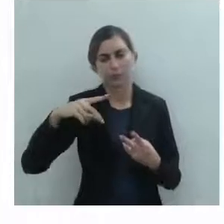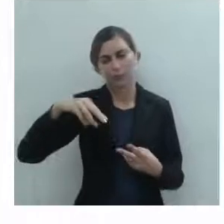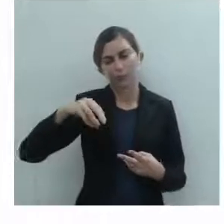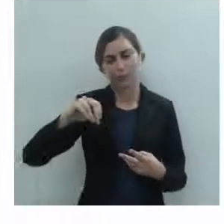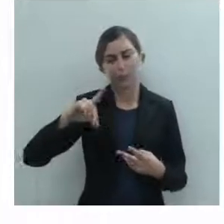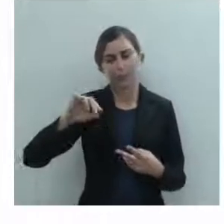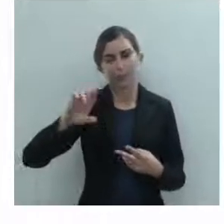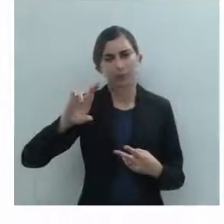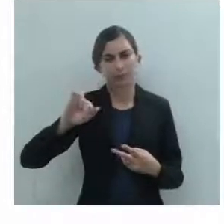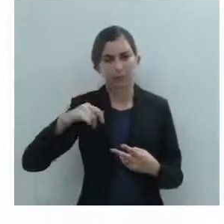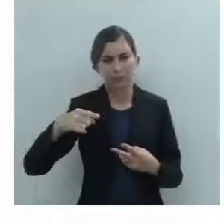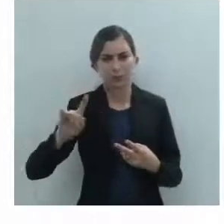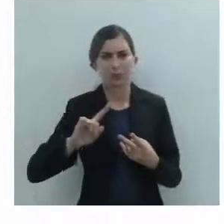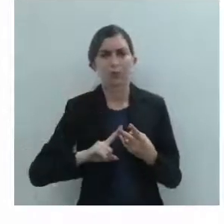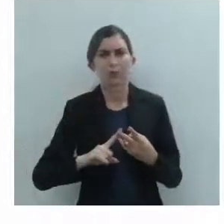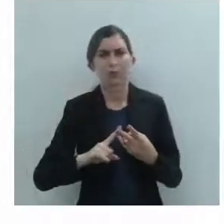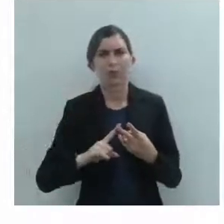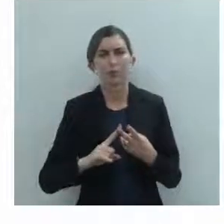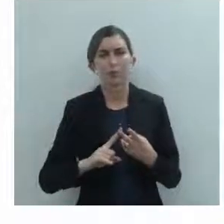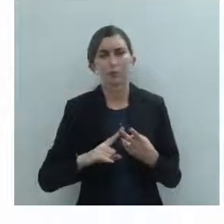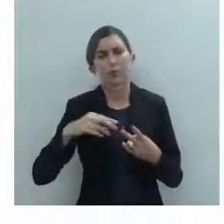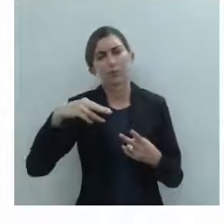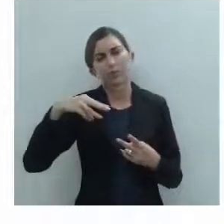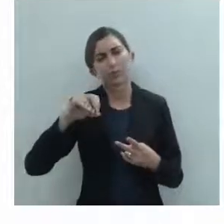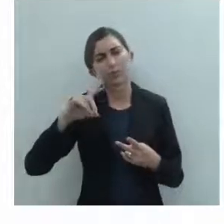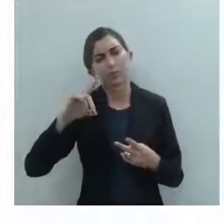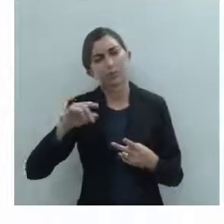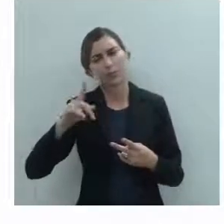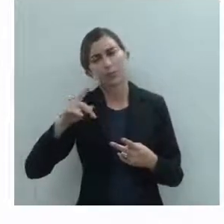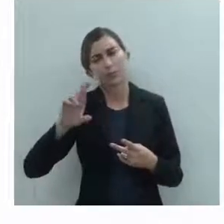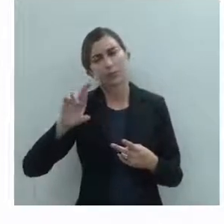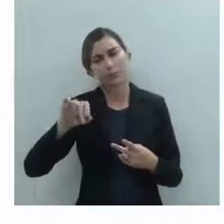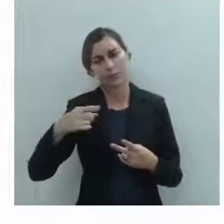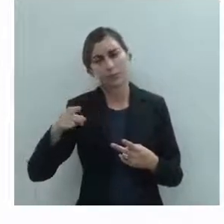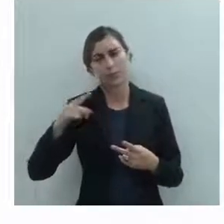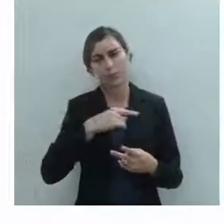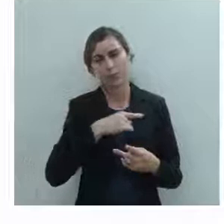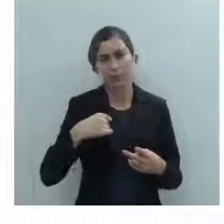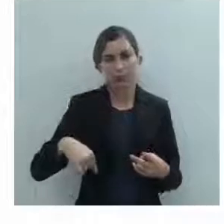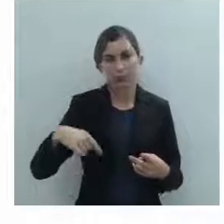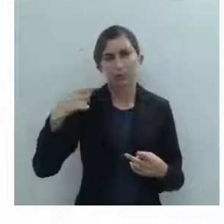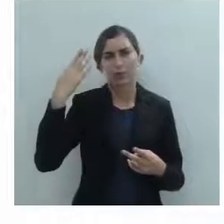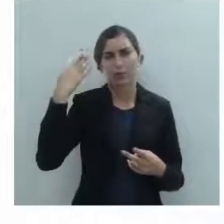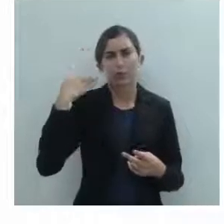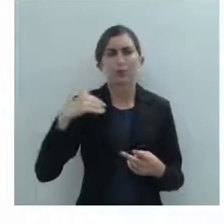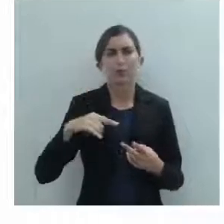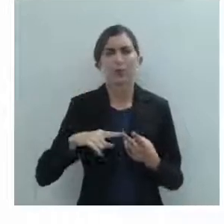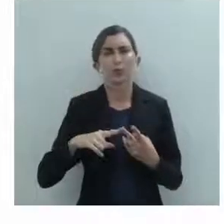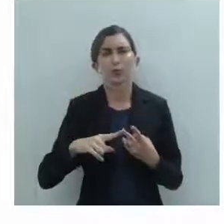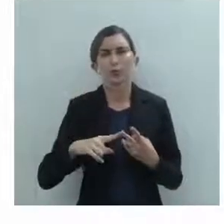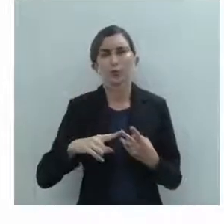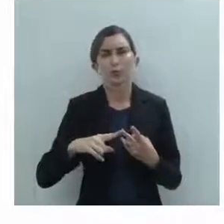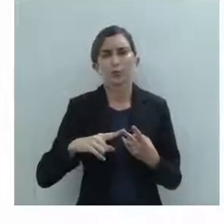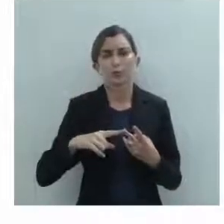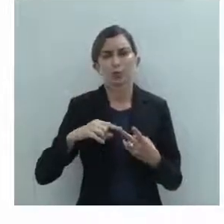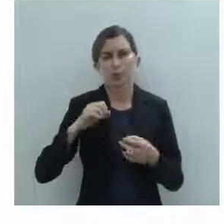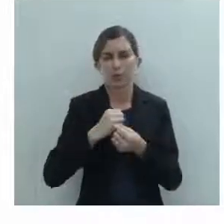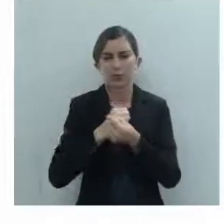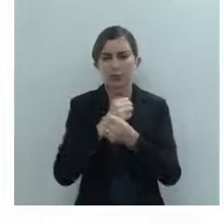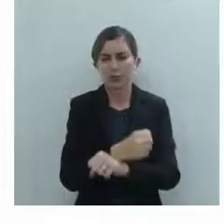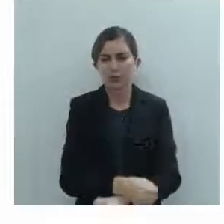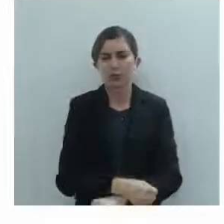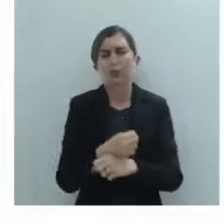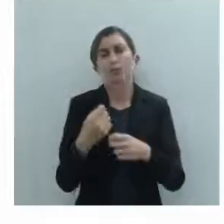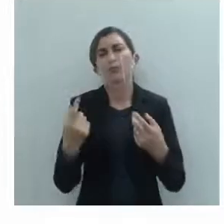primitivo ou comunal o modo de produção asiático o modo de produção escravista